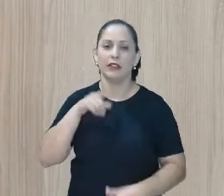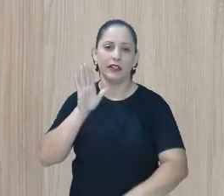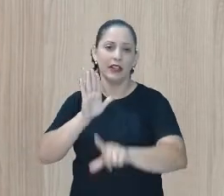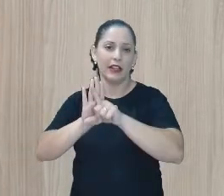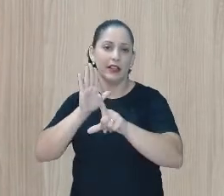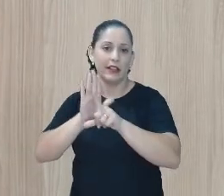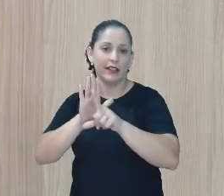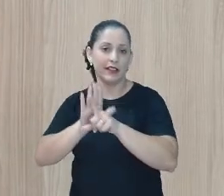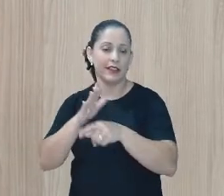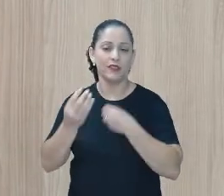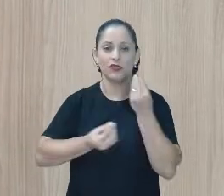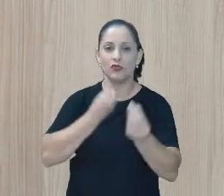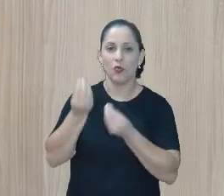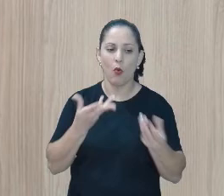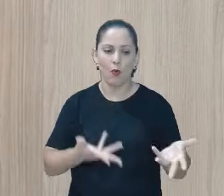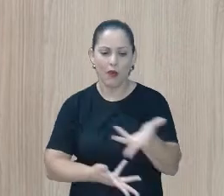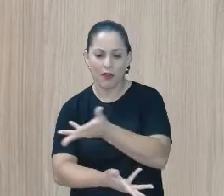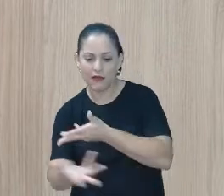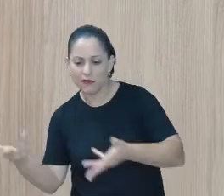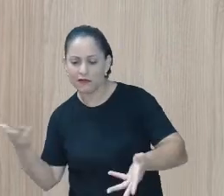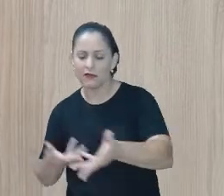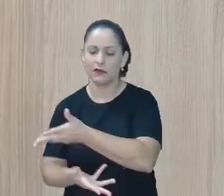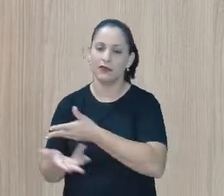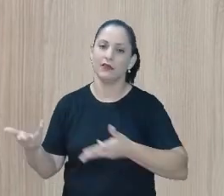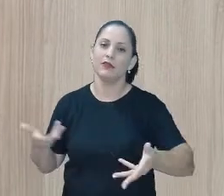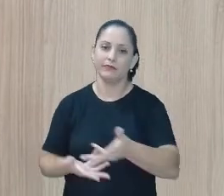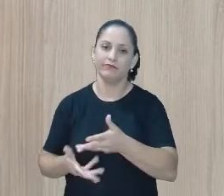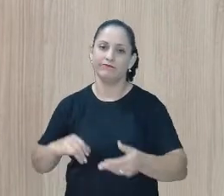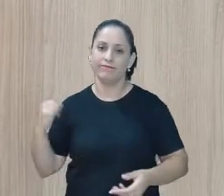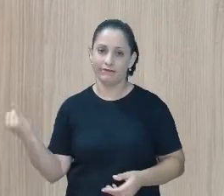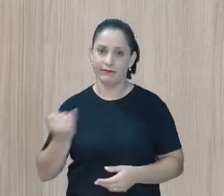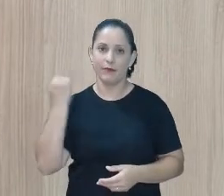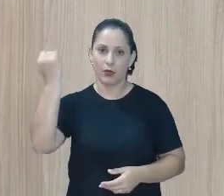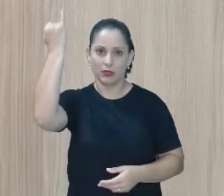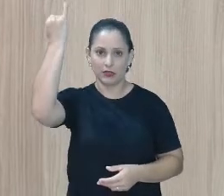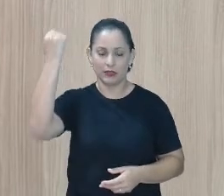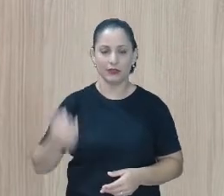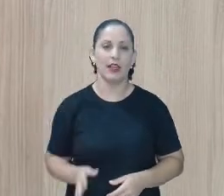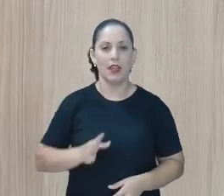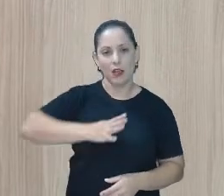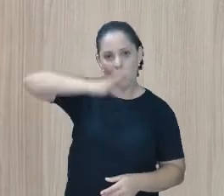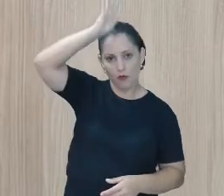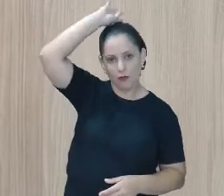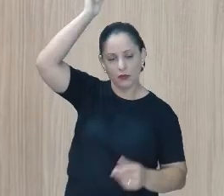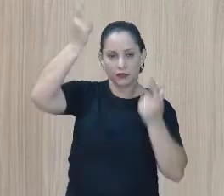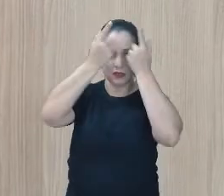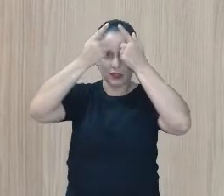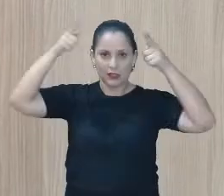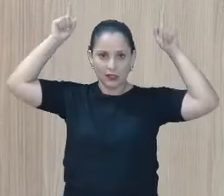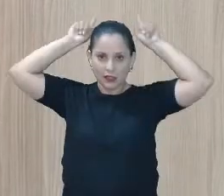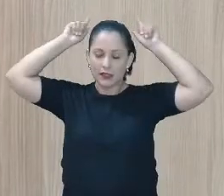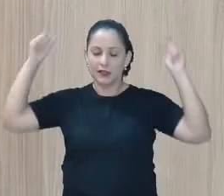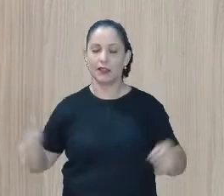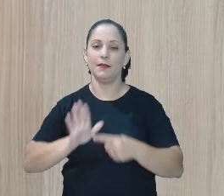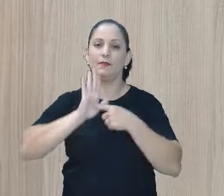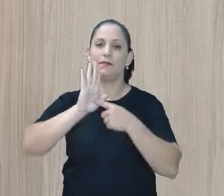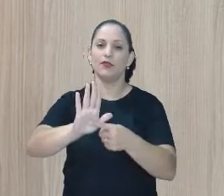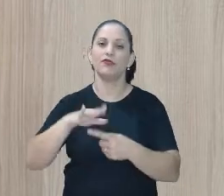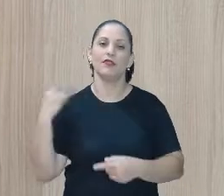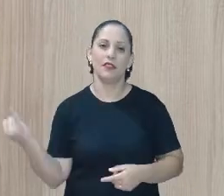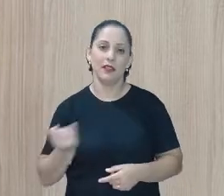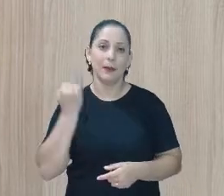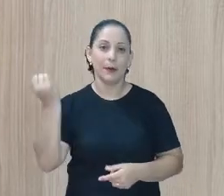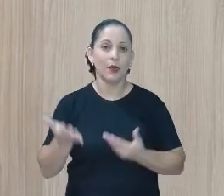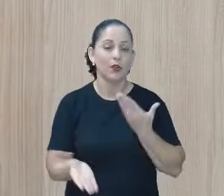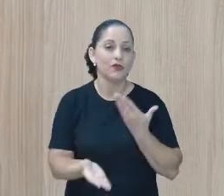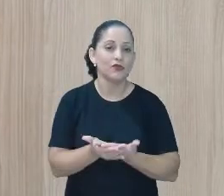veio dessas civilizações tão importantes, como Grécia, como Roma. Daí do que o professor já trouxe para vocês, a importância de